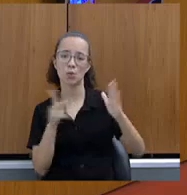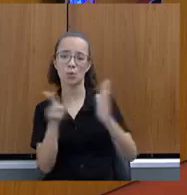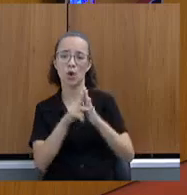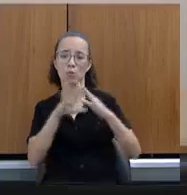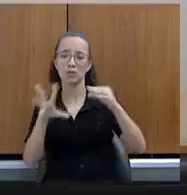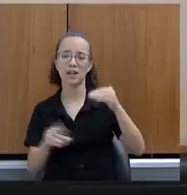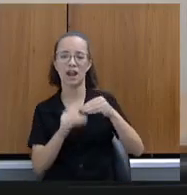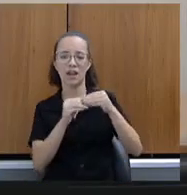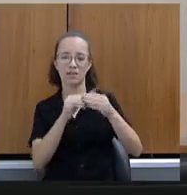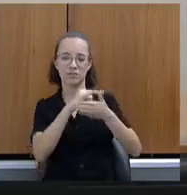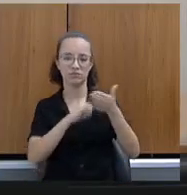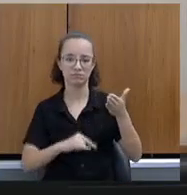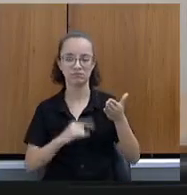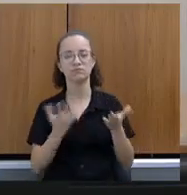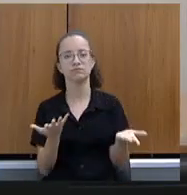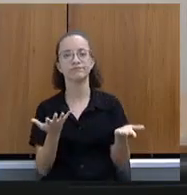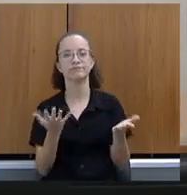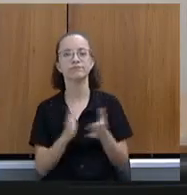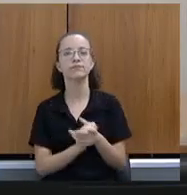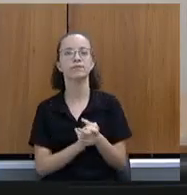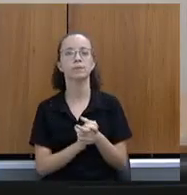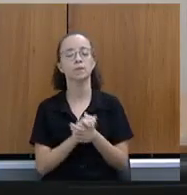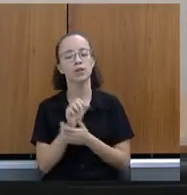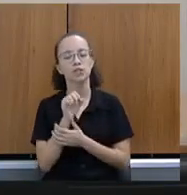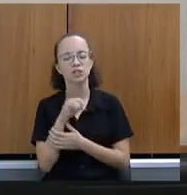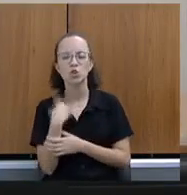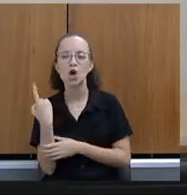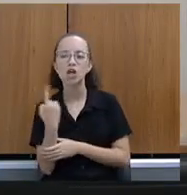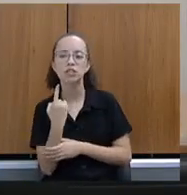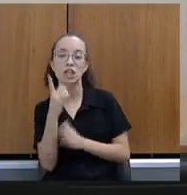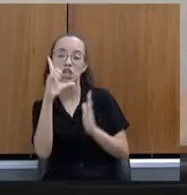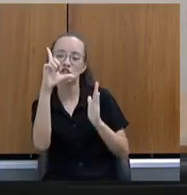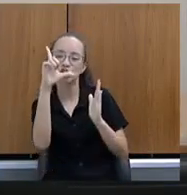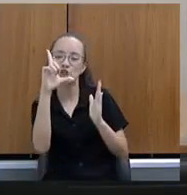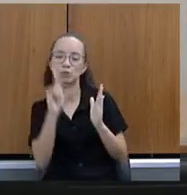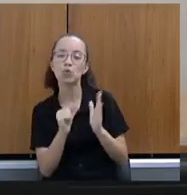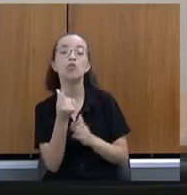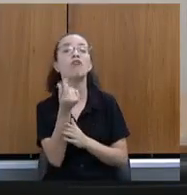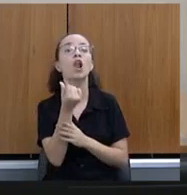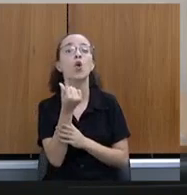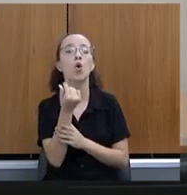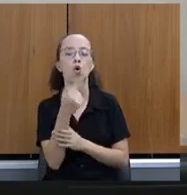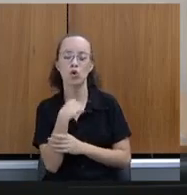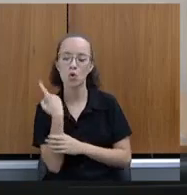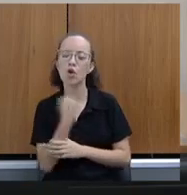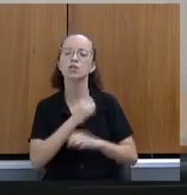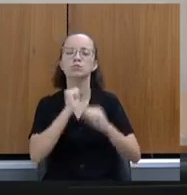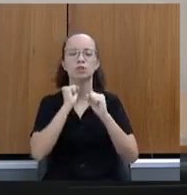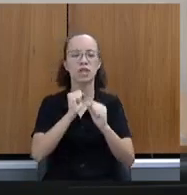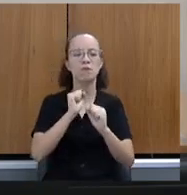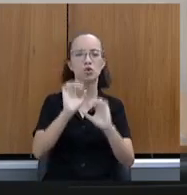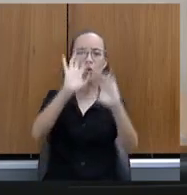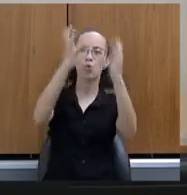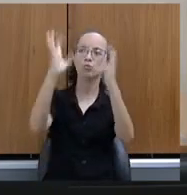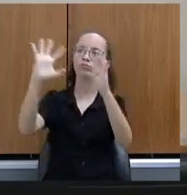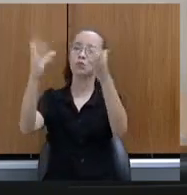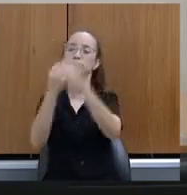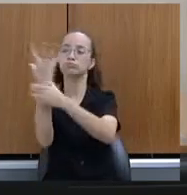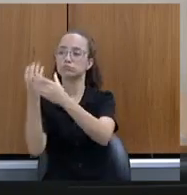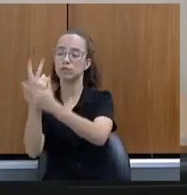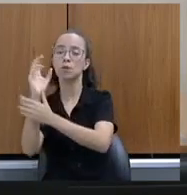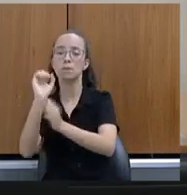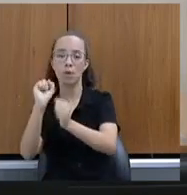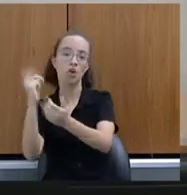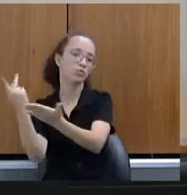se a gente é diminuir esse valor nós podemos atender mais segmentos né e chegarmos mais